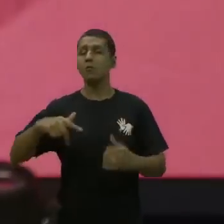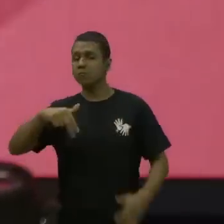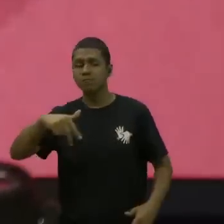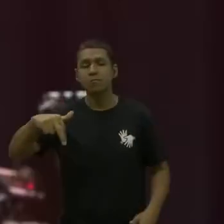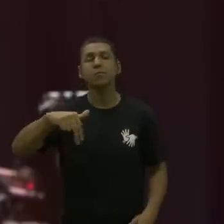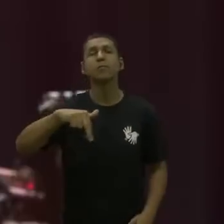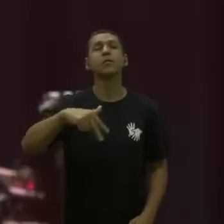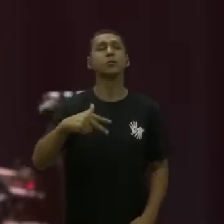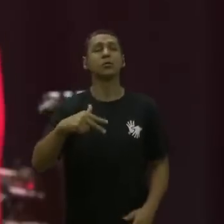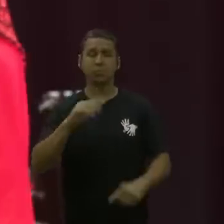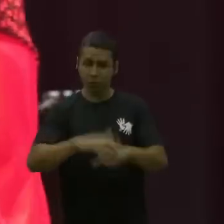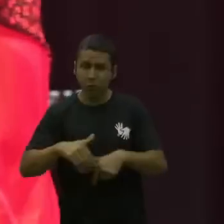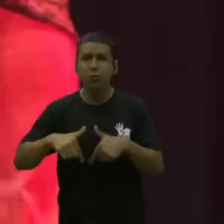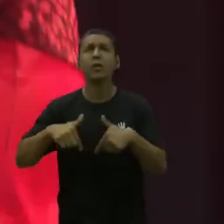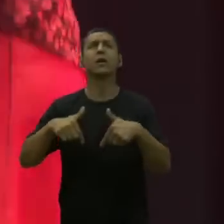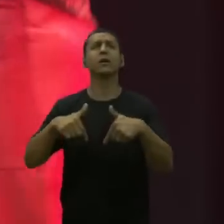acredito.